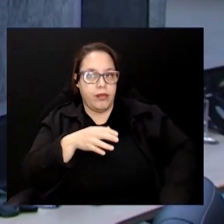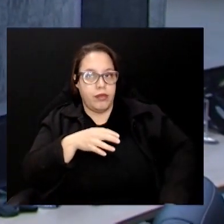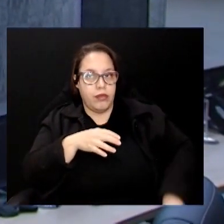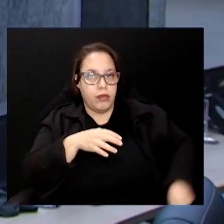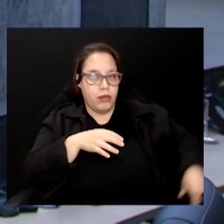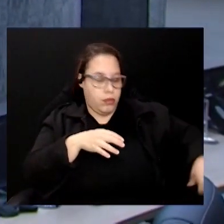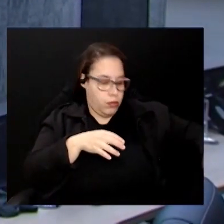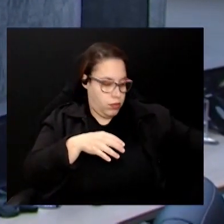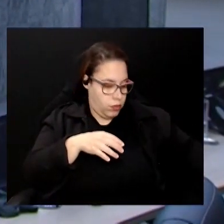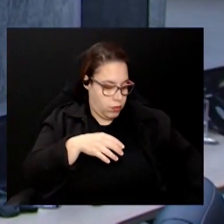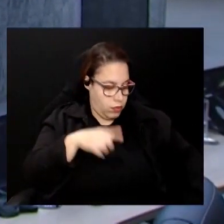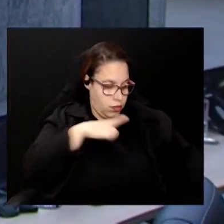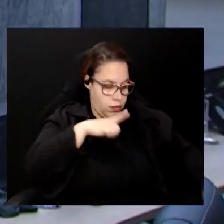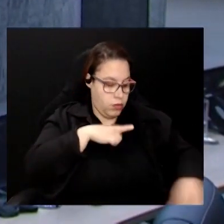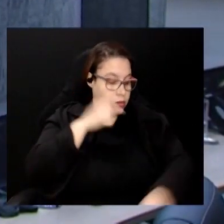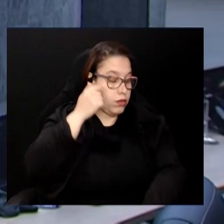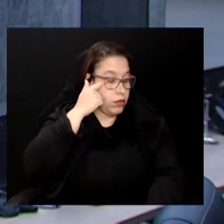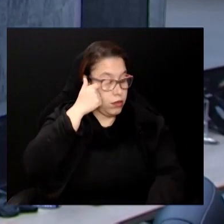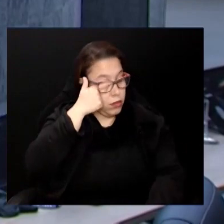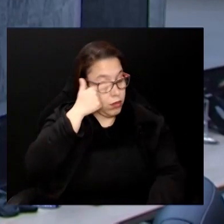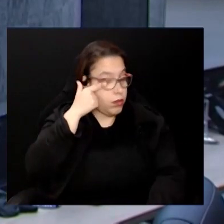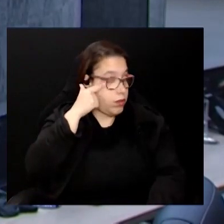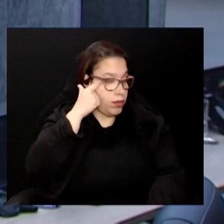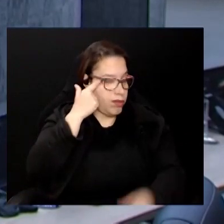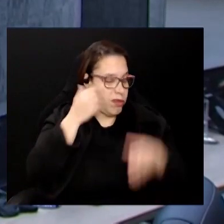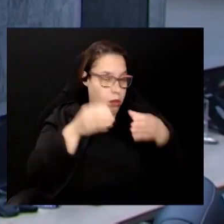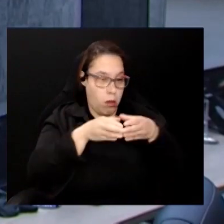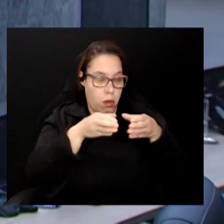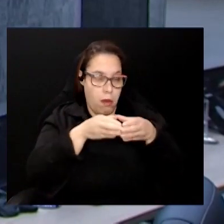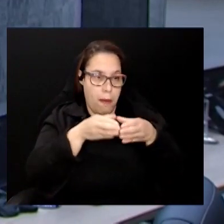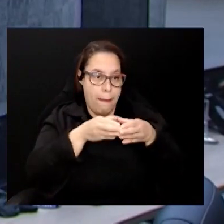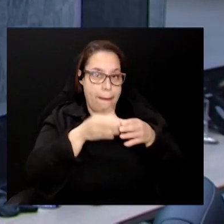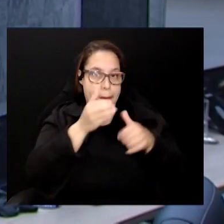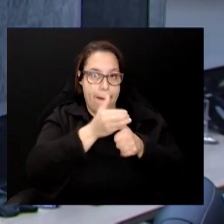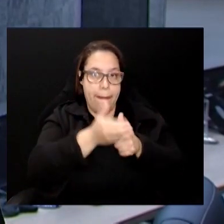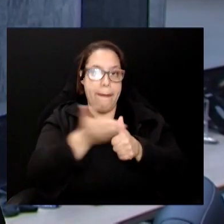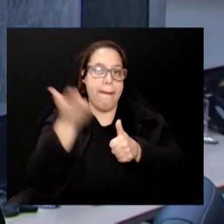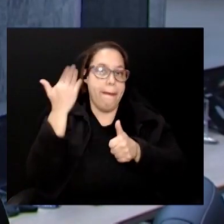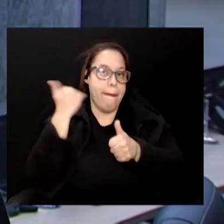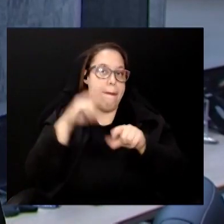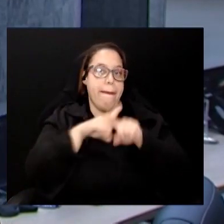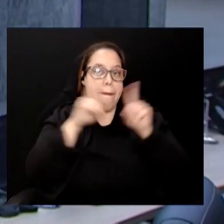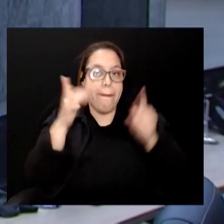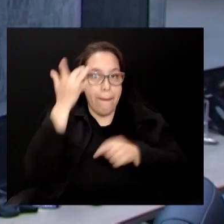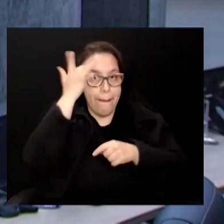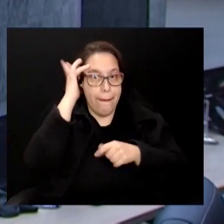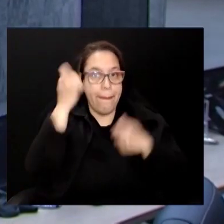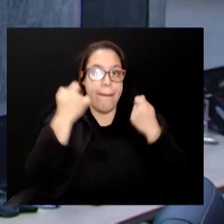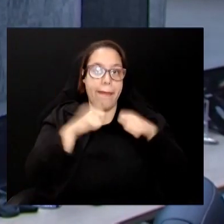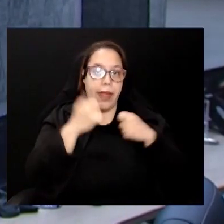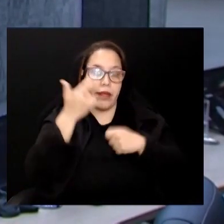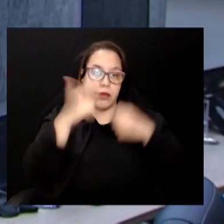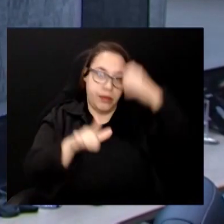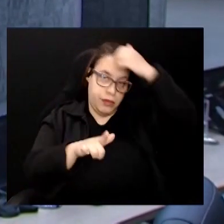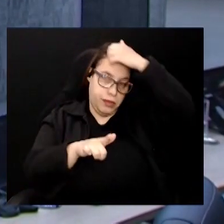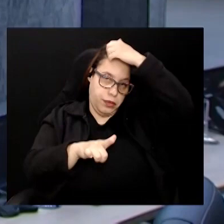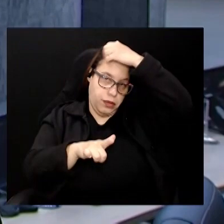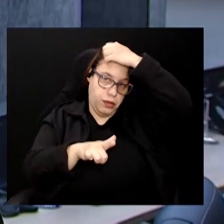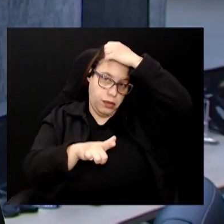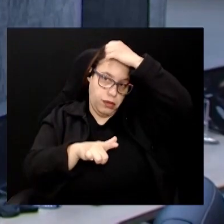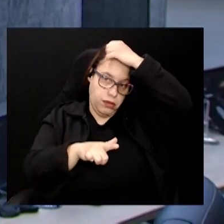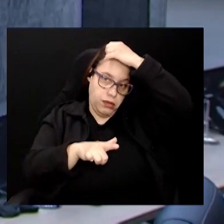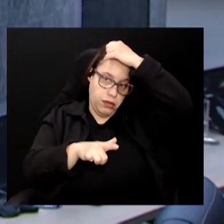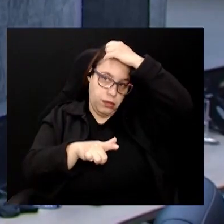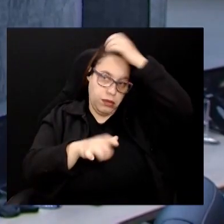nós já tivemos essa comissão aqui na Câmara no mandato anterior, mas eu achei necessário fazer novamente essa comissão para